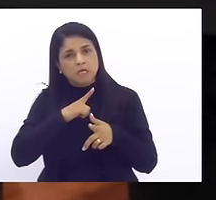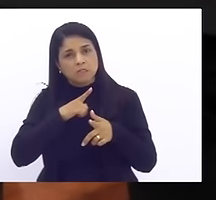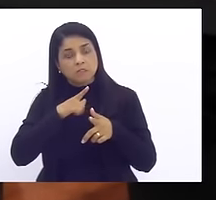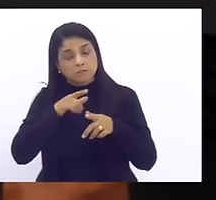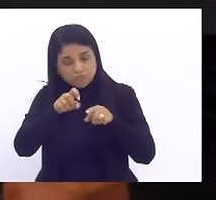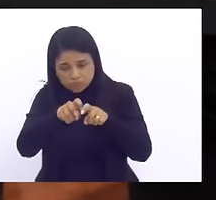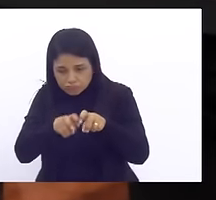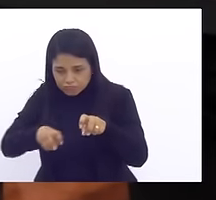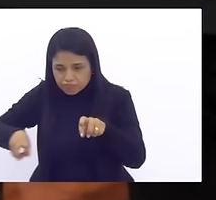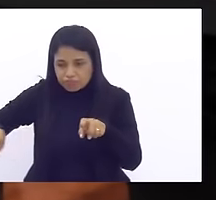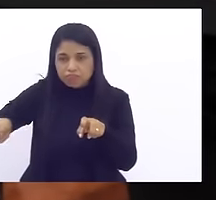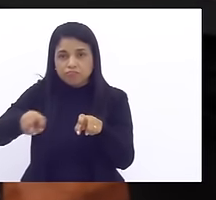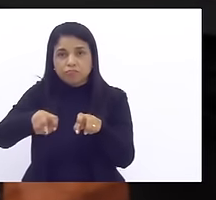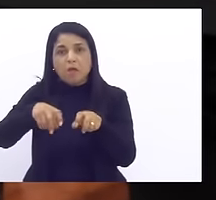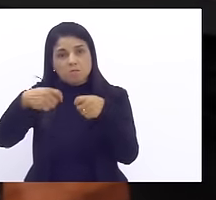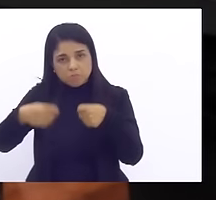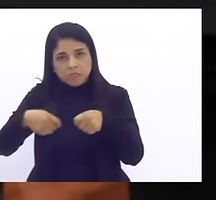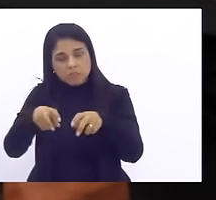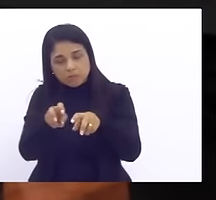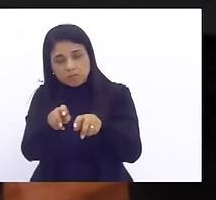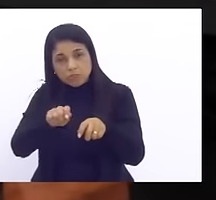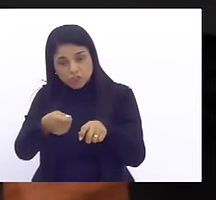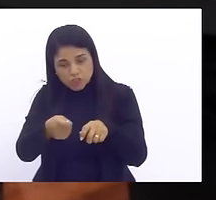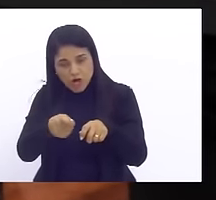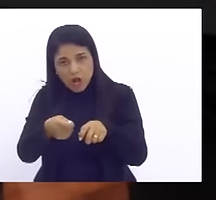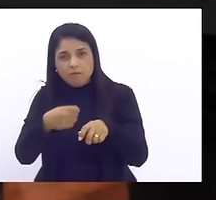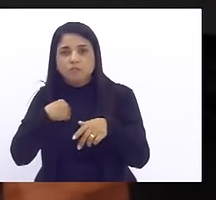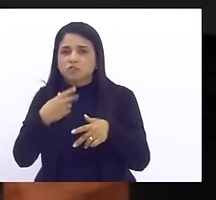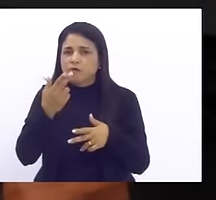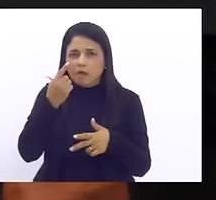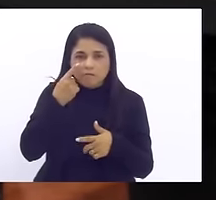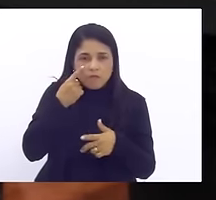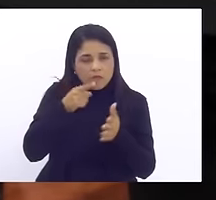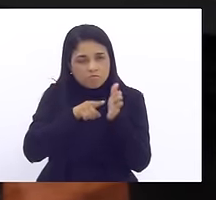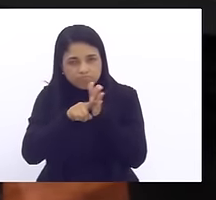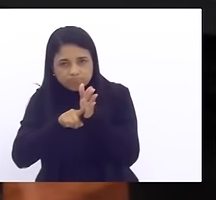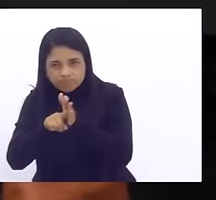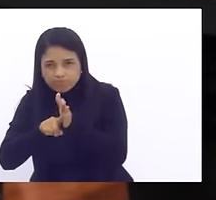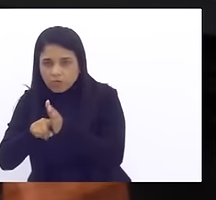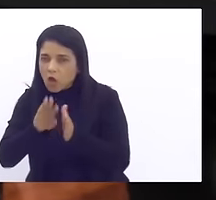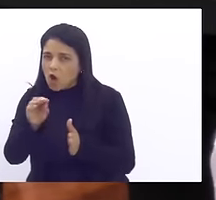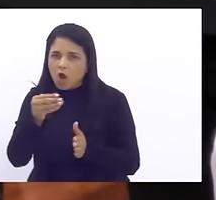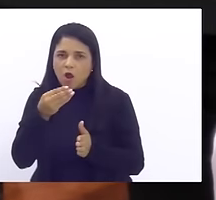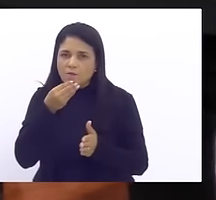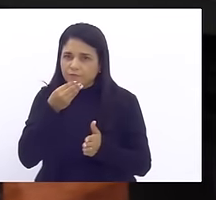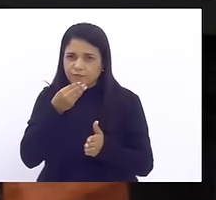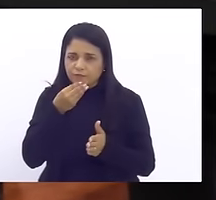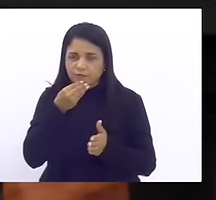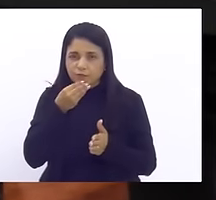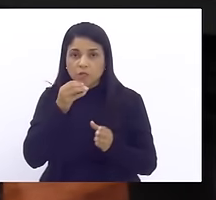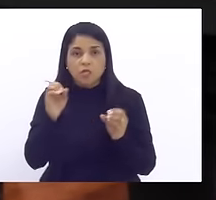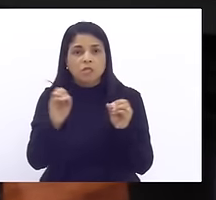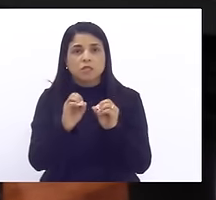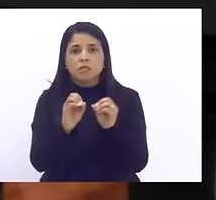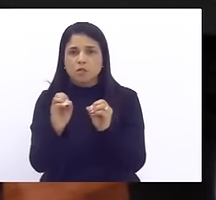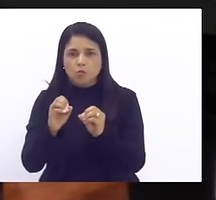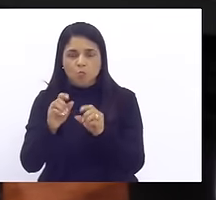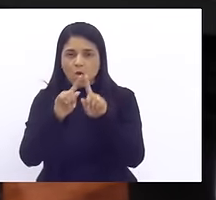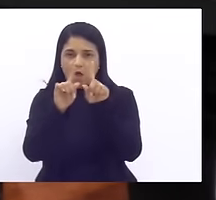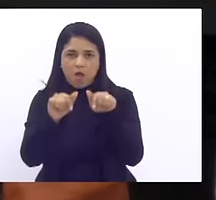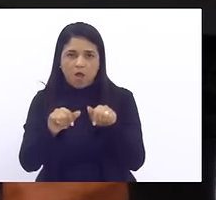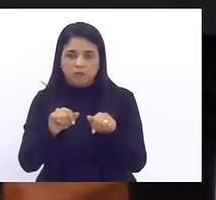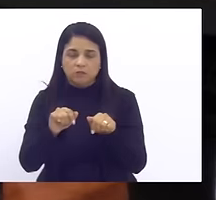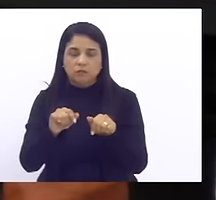dentro do pátio alguma manobra antes de ser feita a questão da chave também a gente vai ser apurado é obviamente que que nenhum agente do deto pode